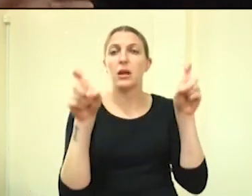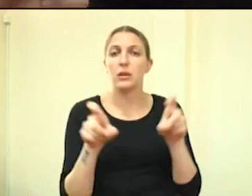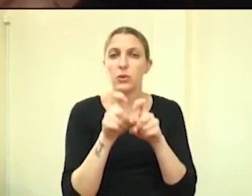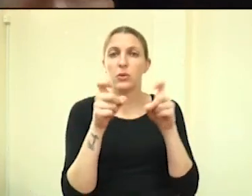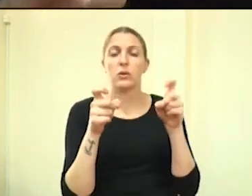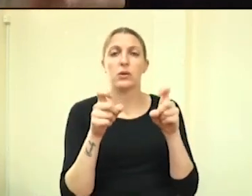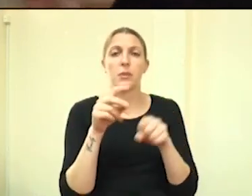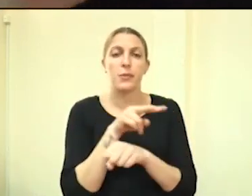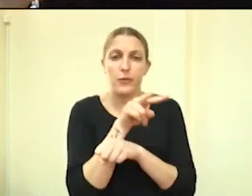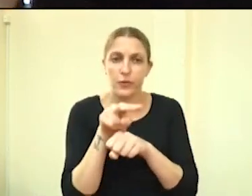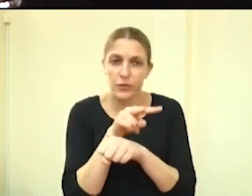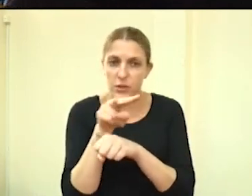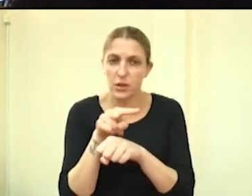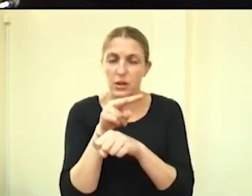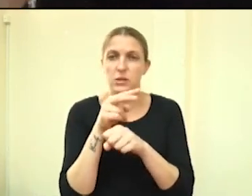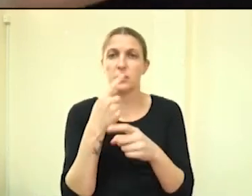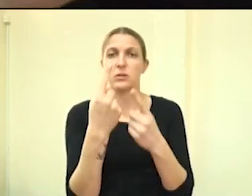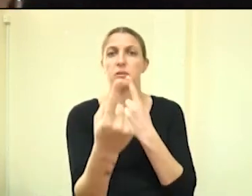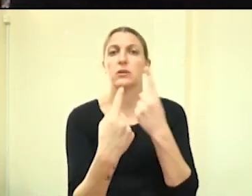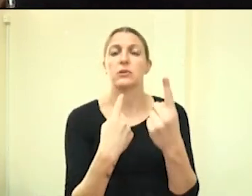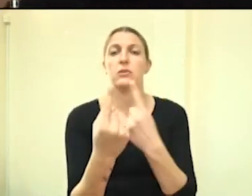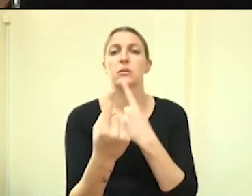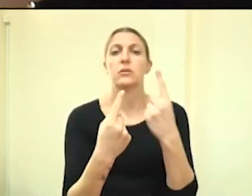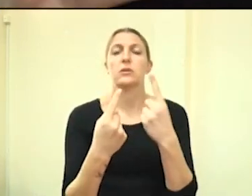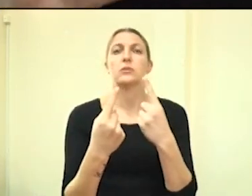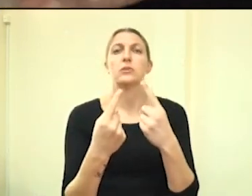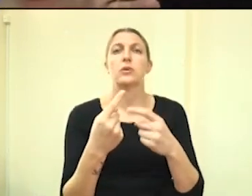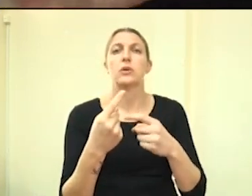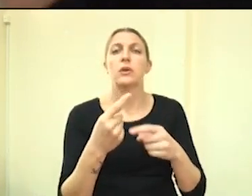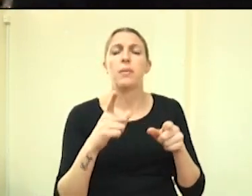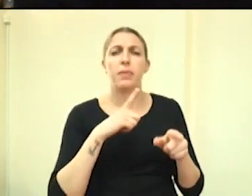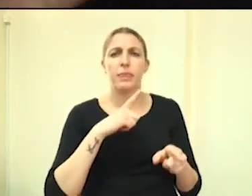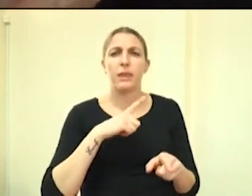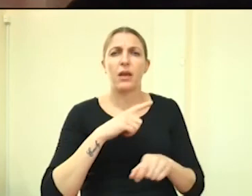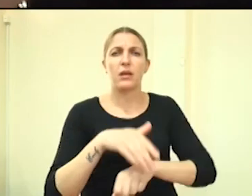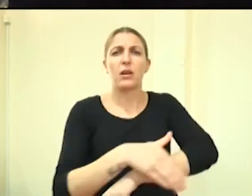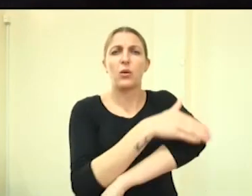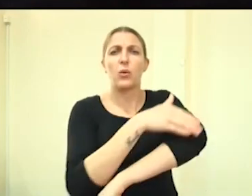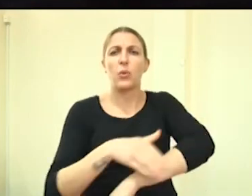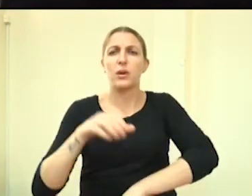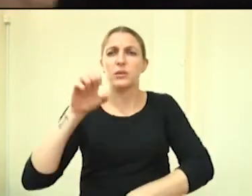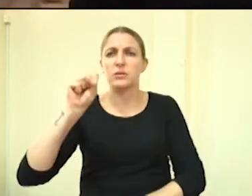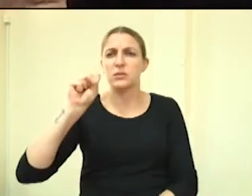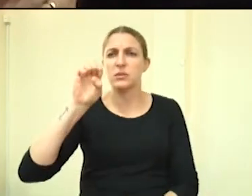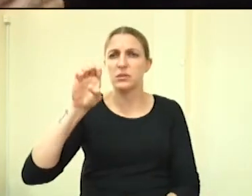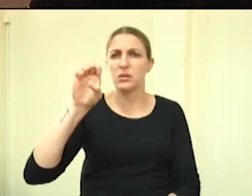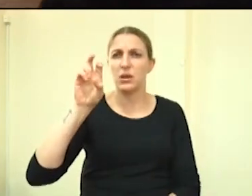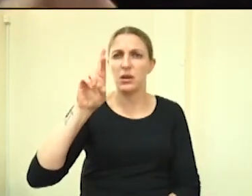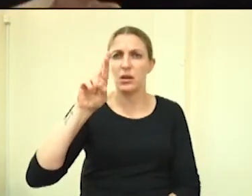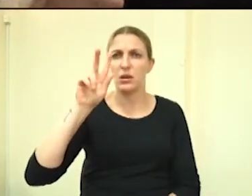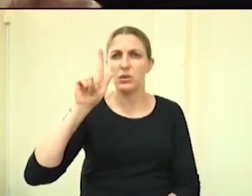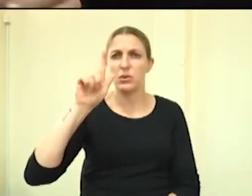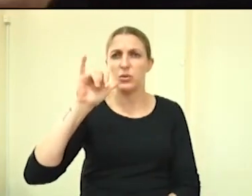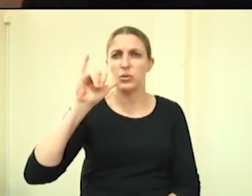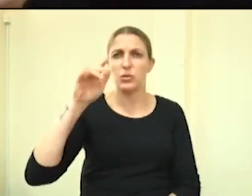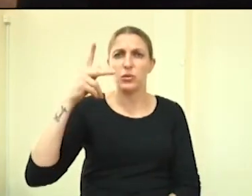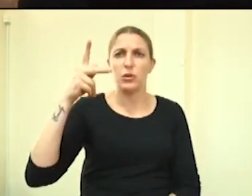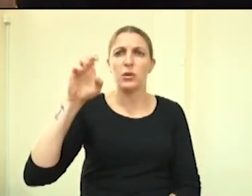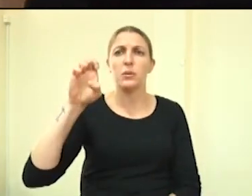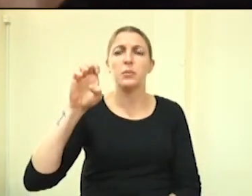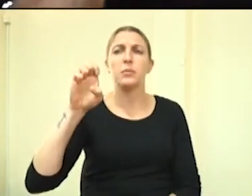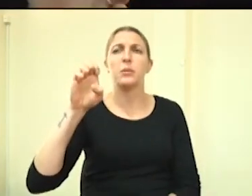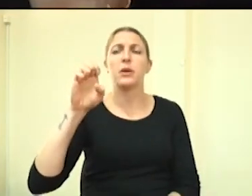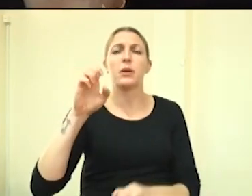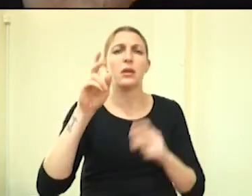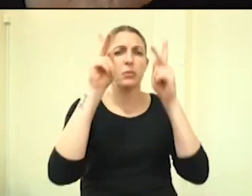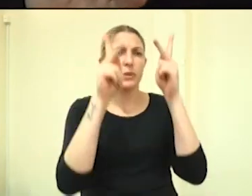a gente vê com esses novos asfaltos ali na Sergipe, o Espírito Santo também, Araújo. A gente anda por ali, os comerciantes pedem a lombada eletrônica. E não é que a gente